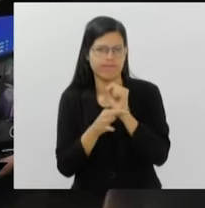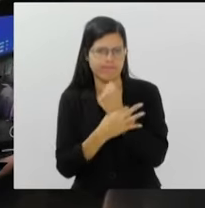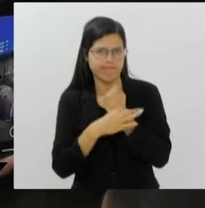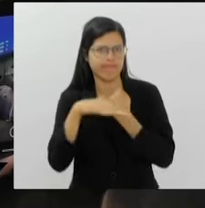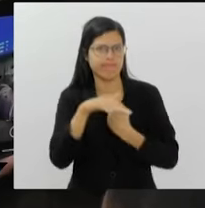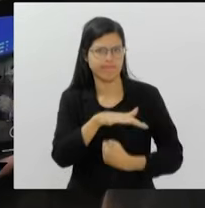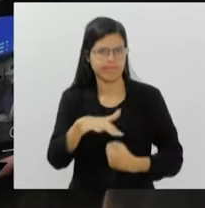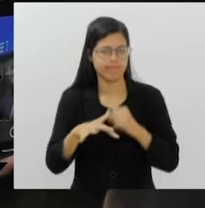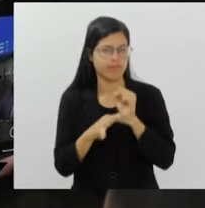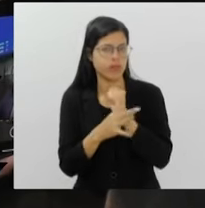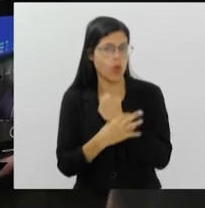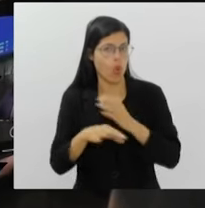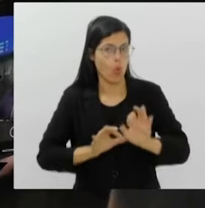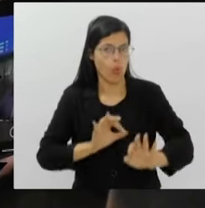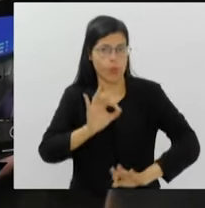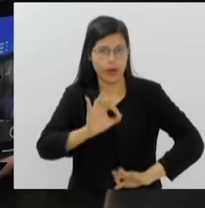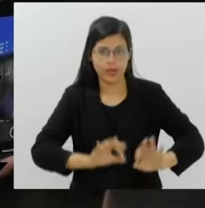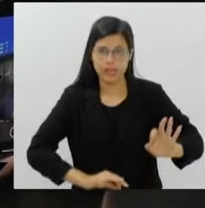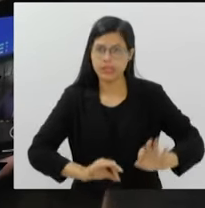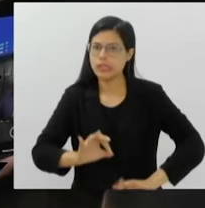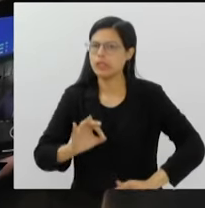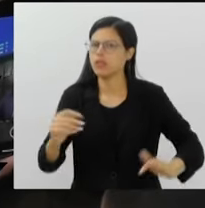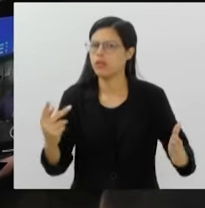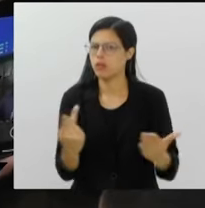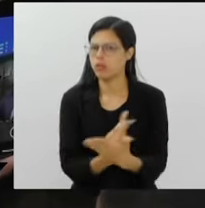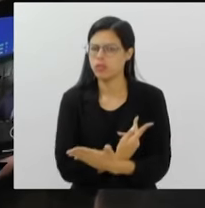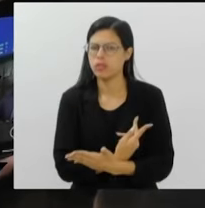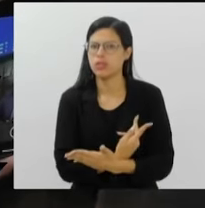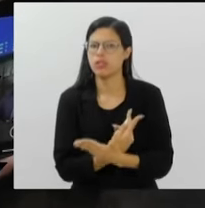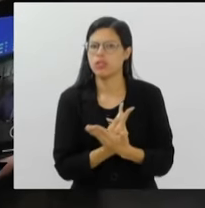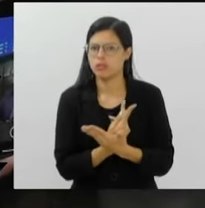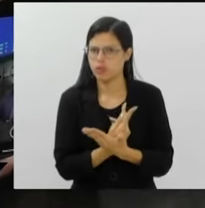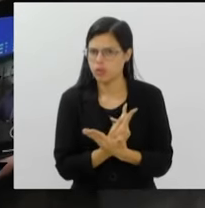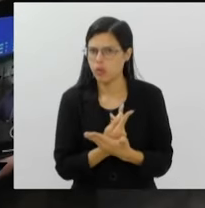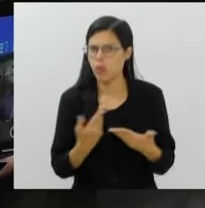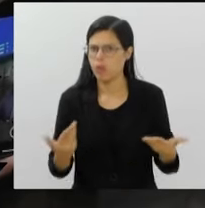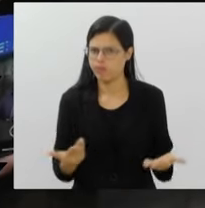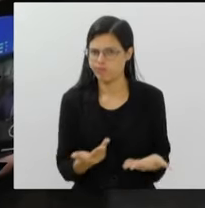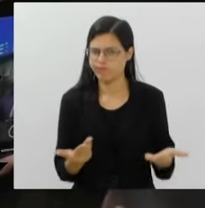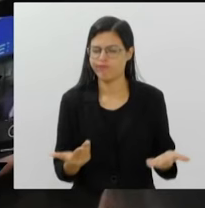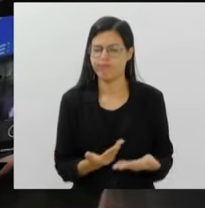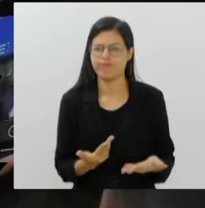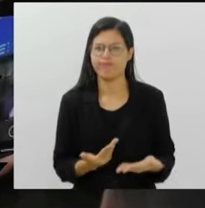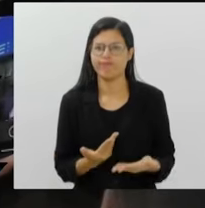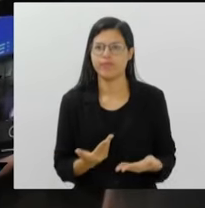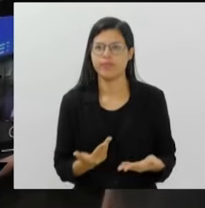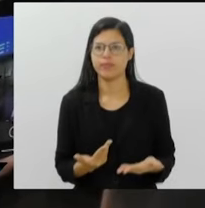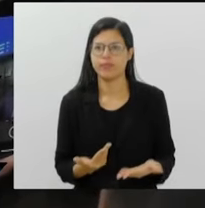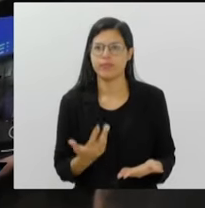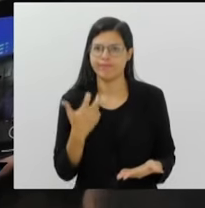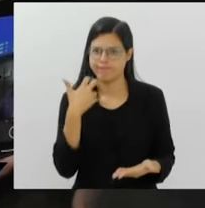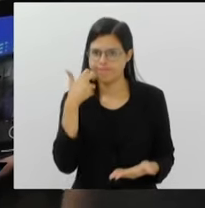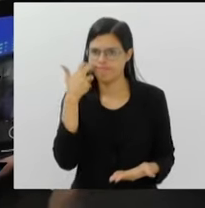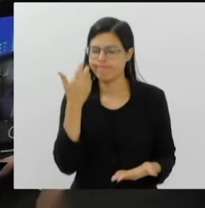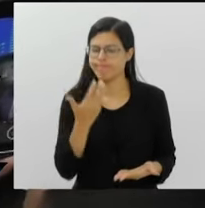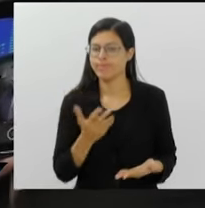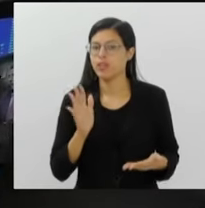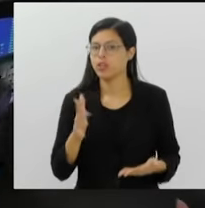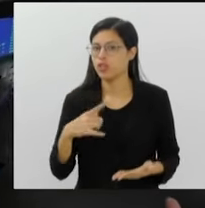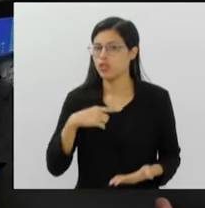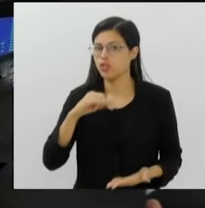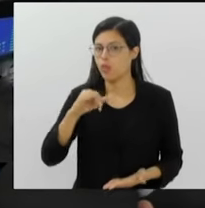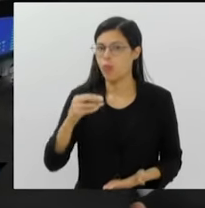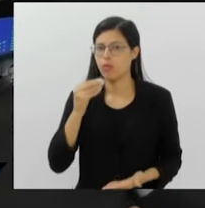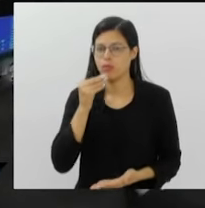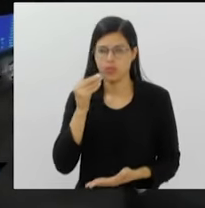organizando essa situação deplorável que aconteceu, e é fato público notório. Já tive a oportunidade, Thiago Galhaço,